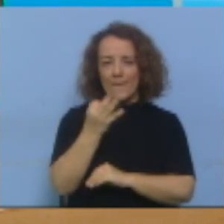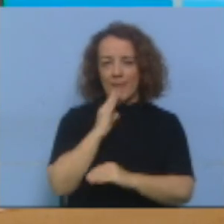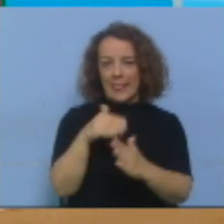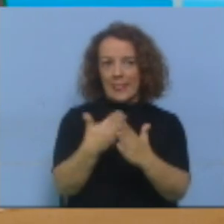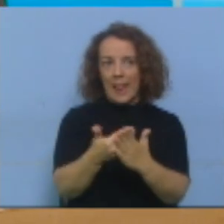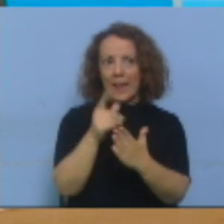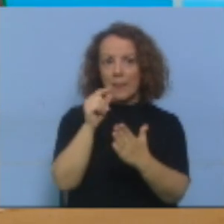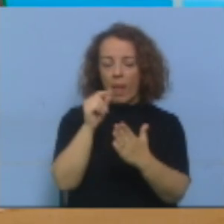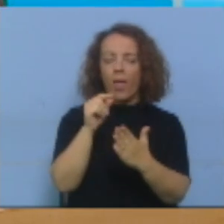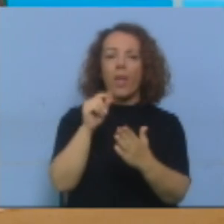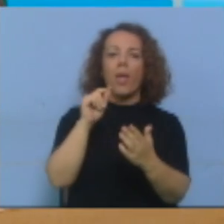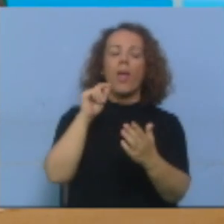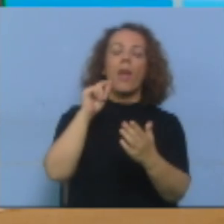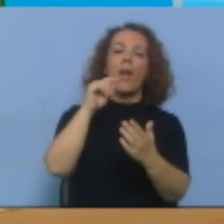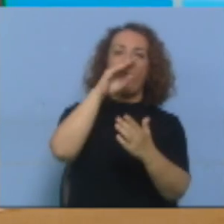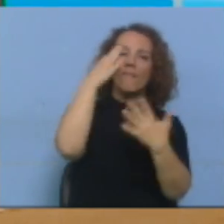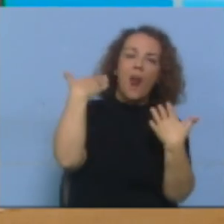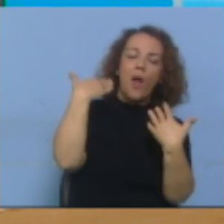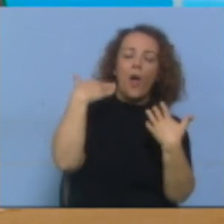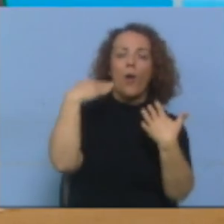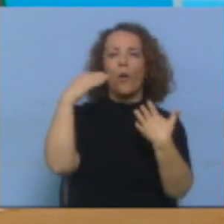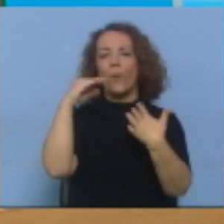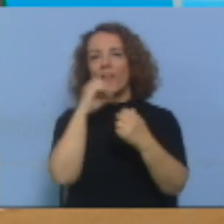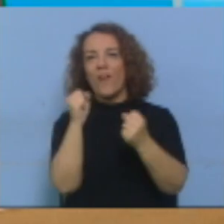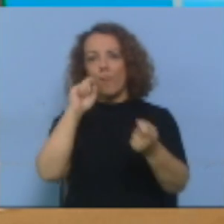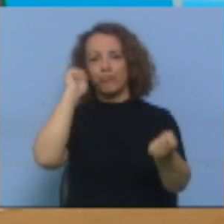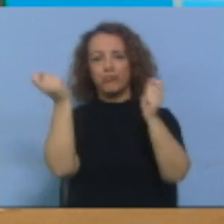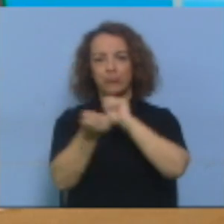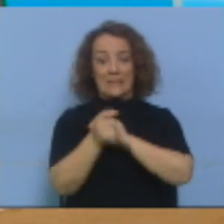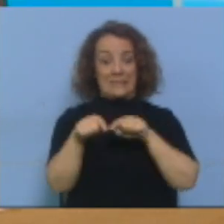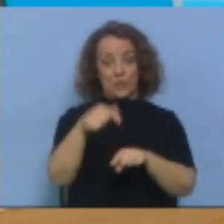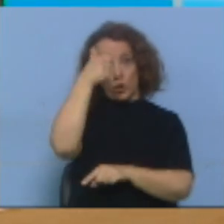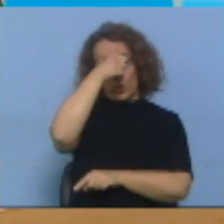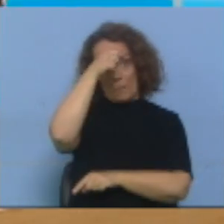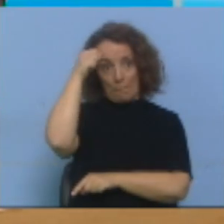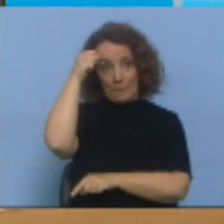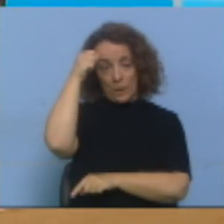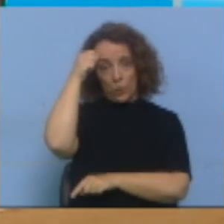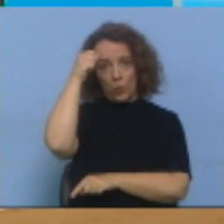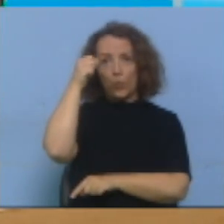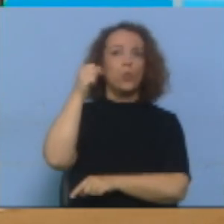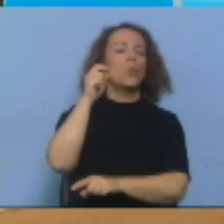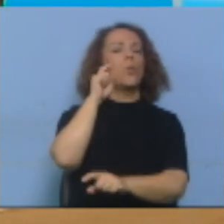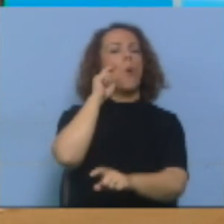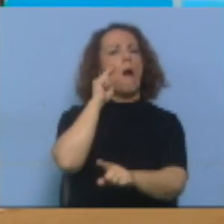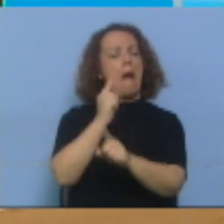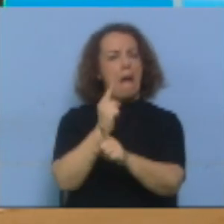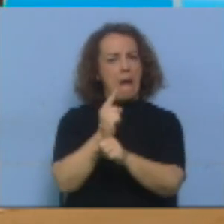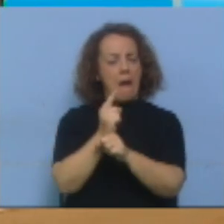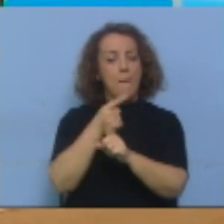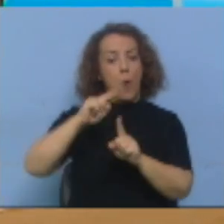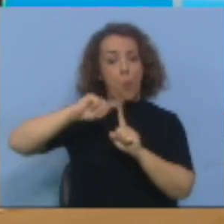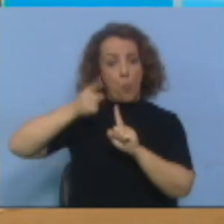com o equinócio. Bem, mas este domingo acaba por ser que está fixado, alterando-se de ano para